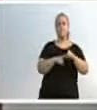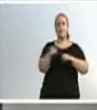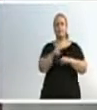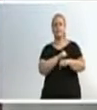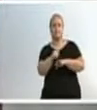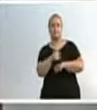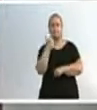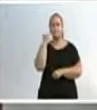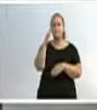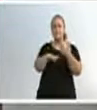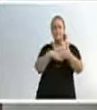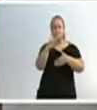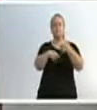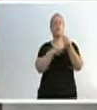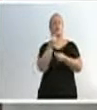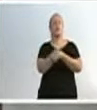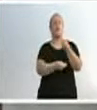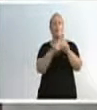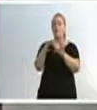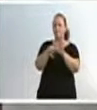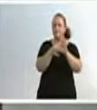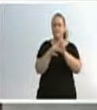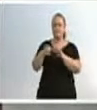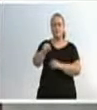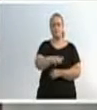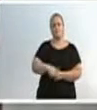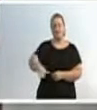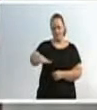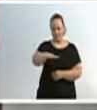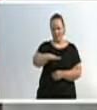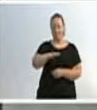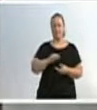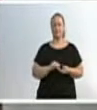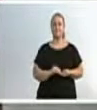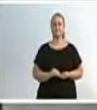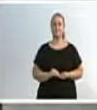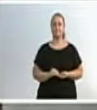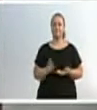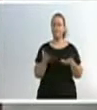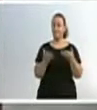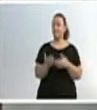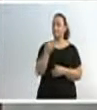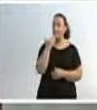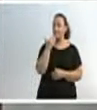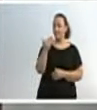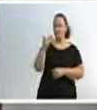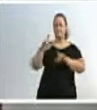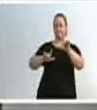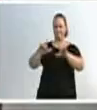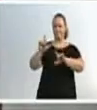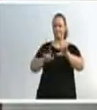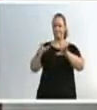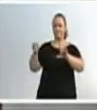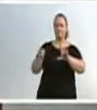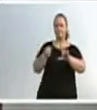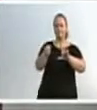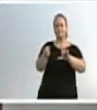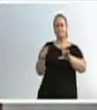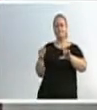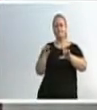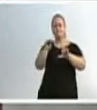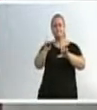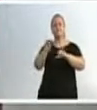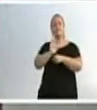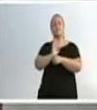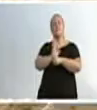avanços, unindo toda a sociedade civil. Eu gostaria de pedir à TV Legislativa que colocasse um vídeo da nossa visita ao CPREAD, que foi realizado na